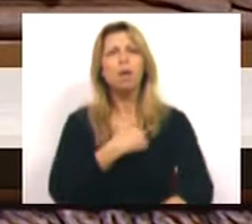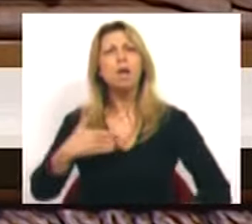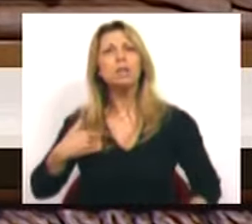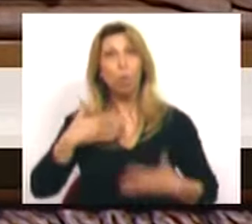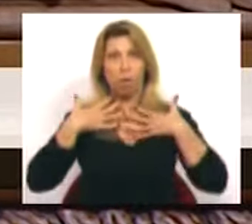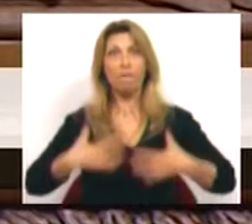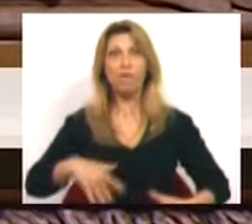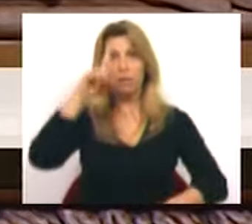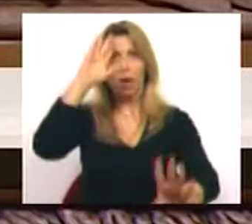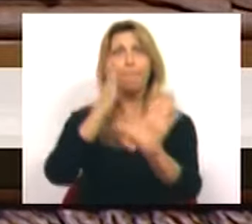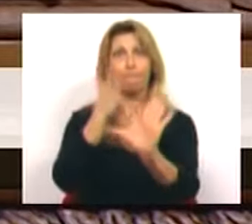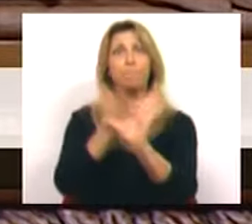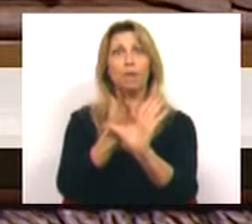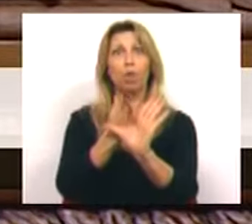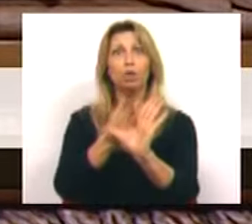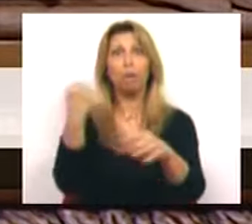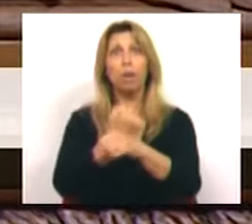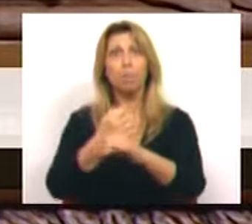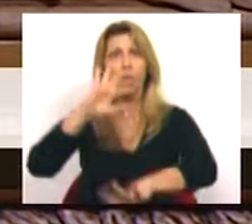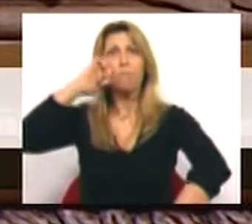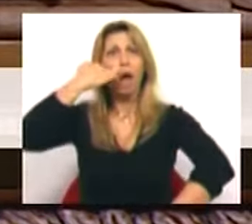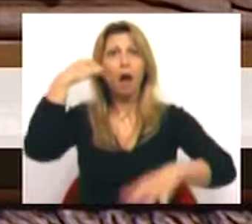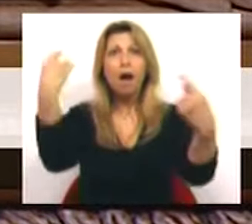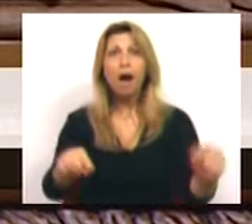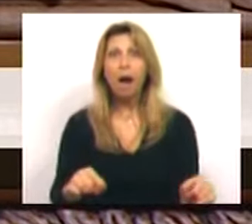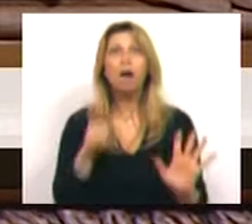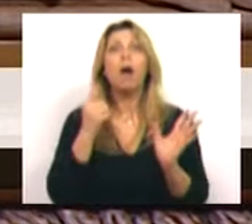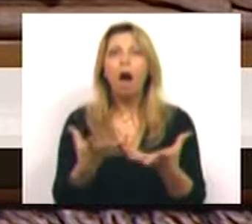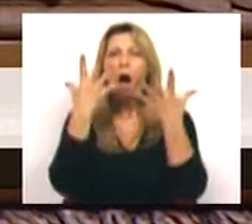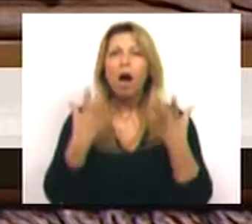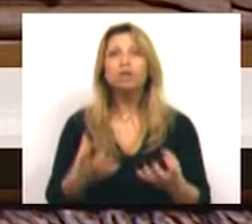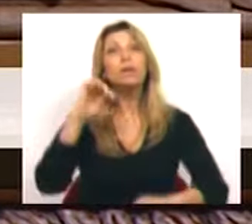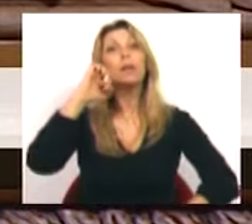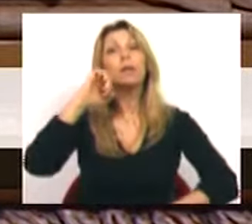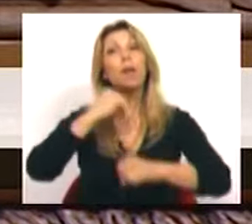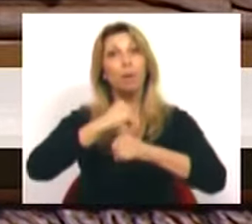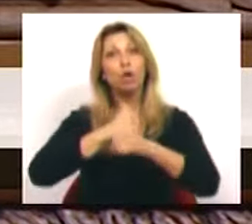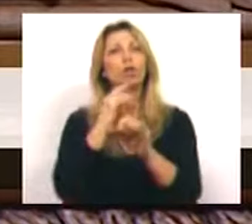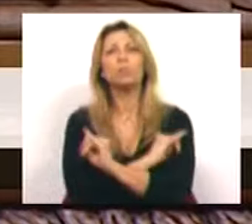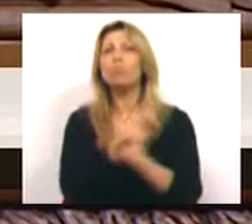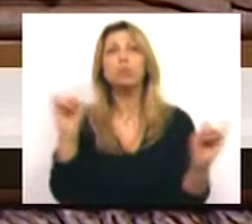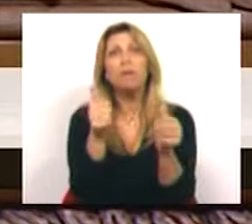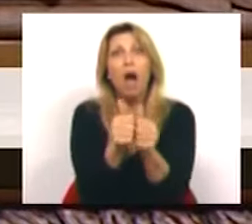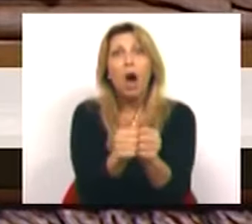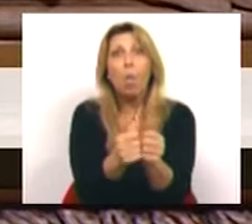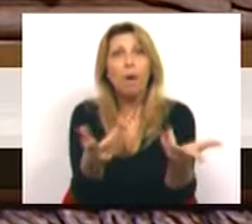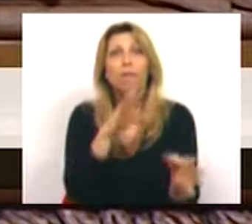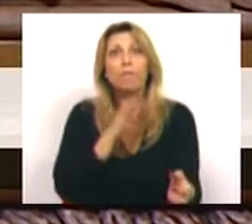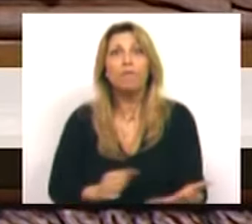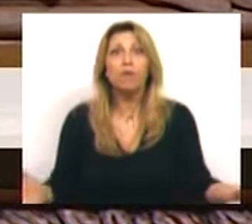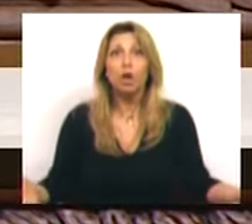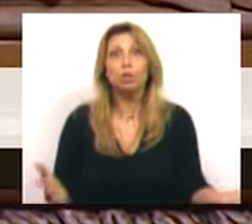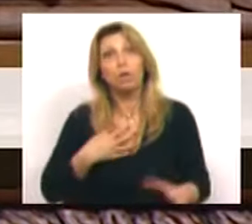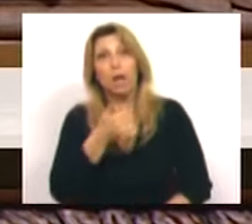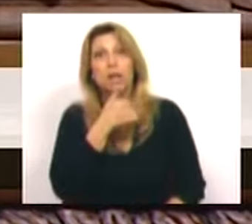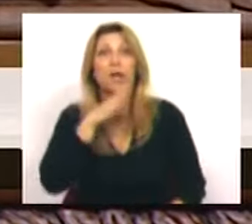dos trabalhadores é posta em causa. Para muitos trabalhadores é impossível acompanhar os filhos, decidir ter filhos ou